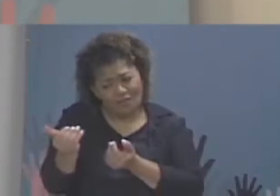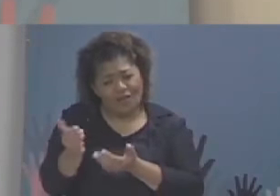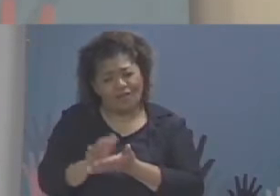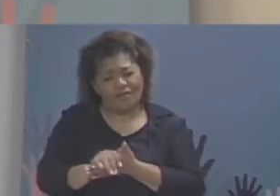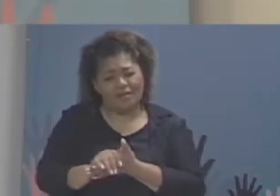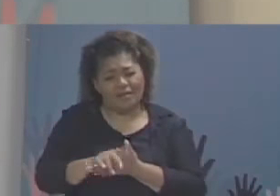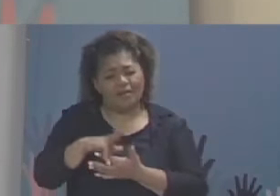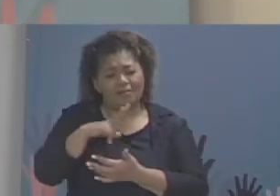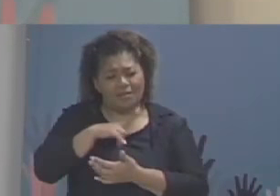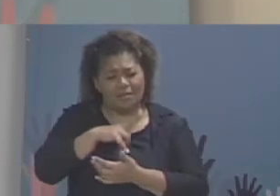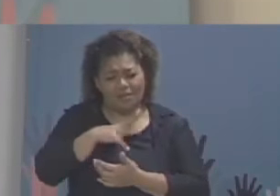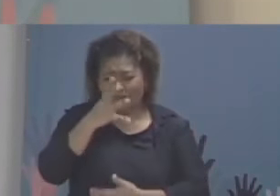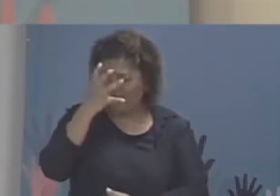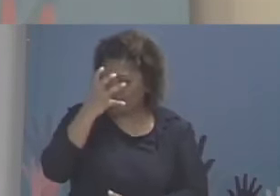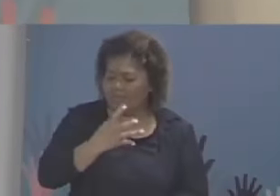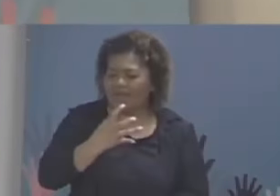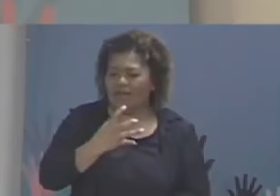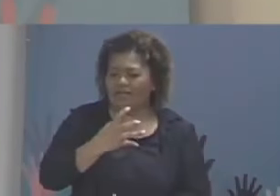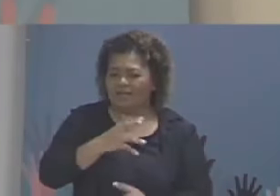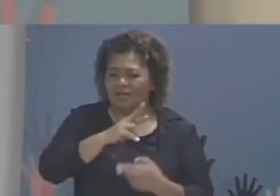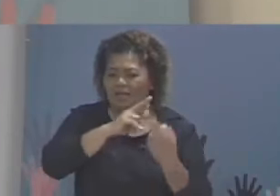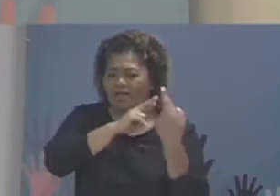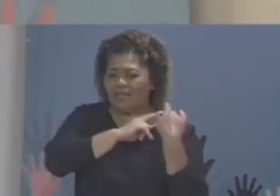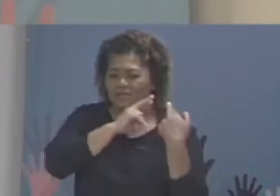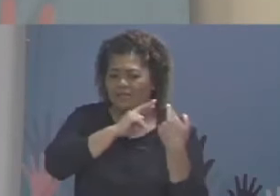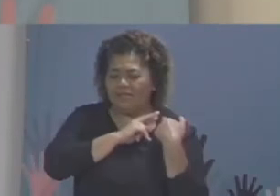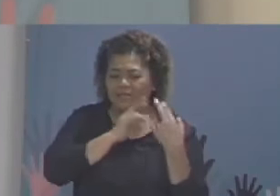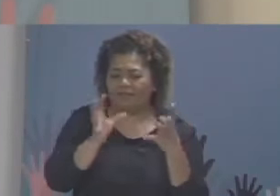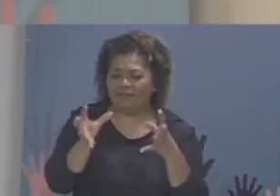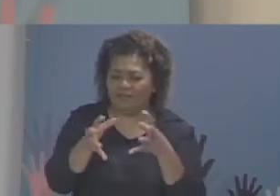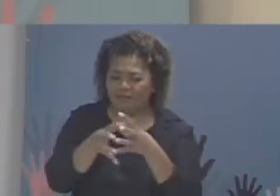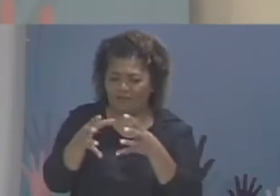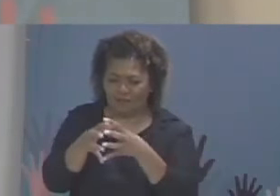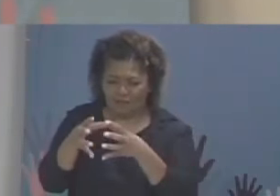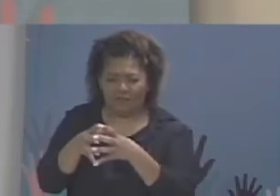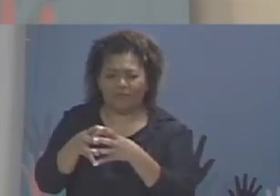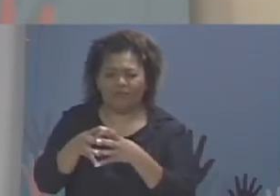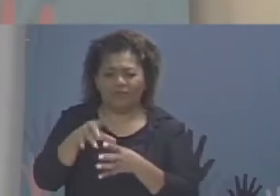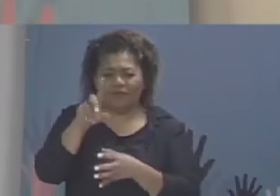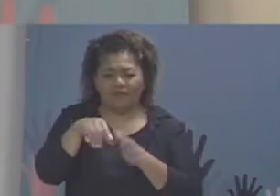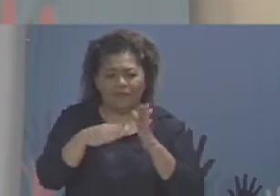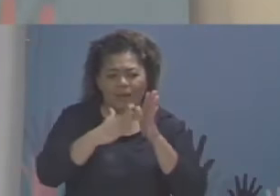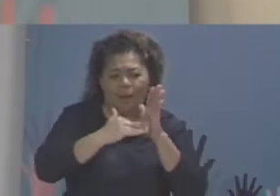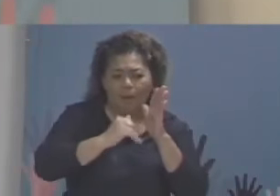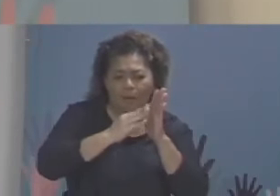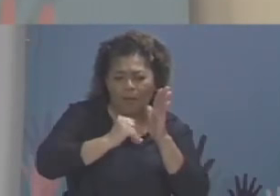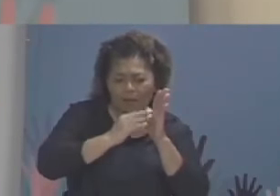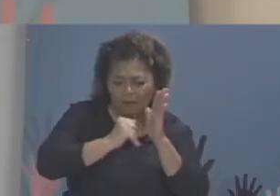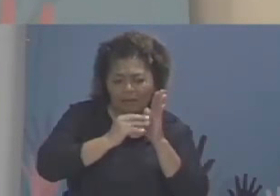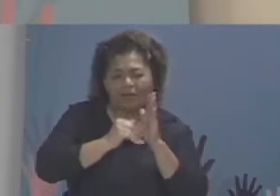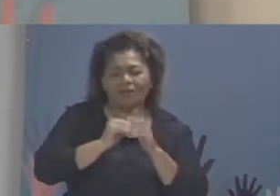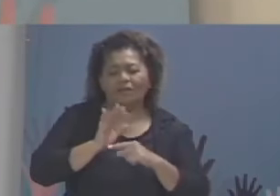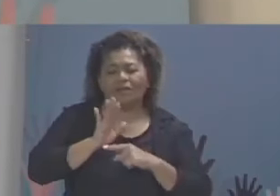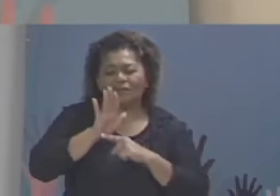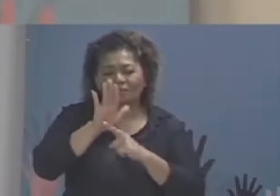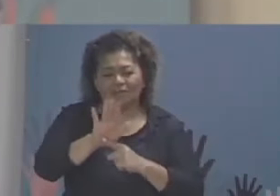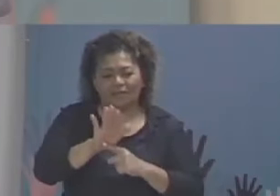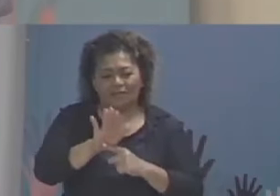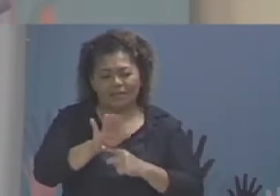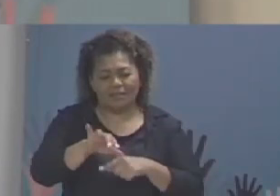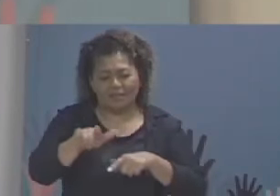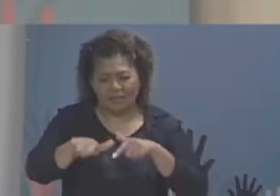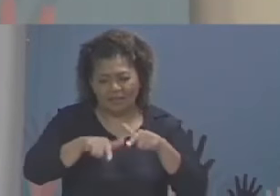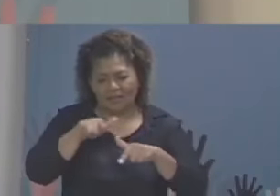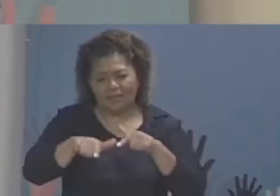sênios na nossa equipe. Isso não vai ser possível de ser realizado. Isso é, a gente vai pegar os modelos que funcionam e aplicar. Eu quero